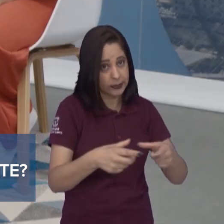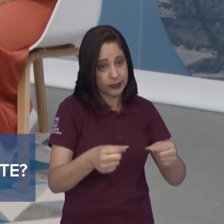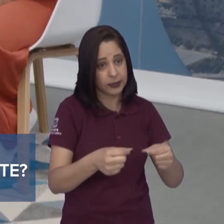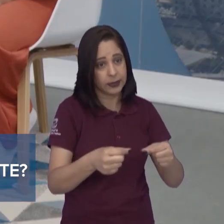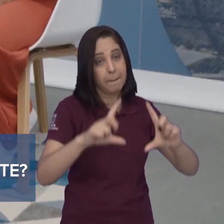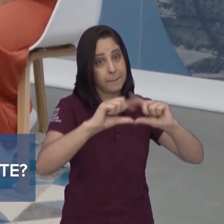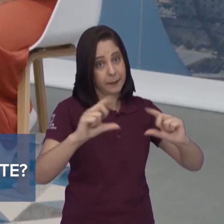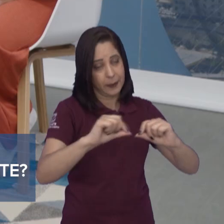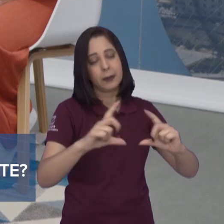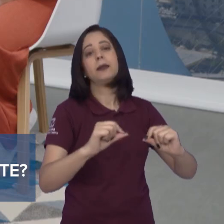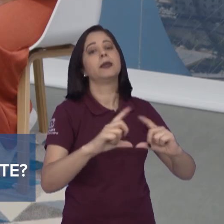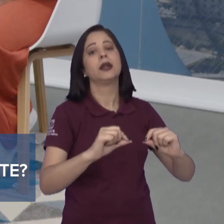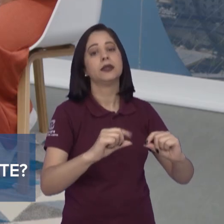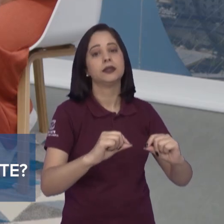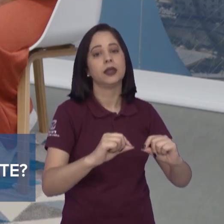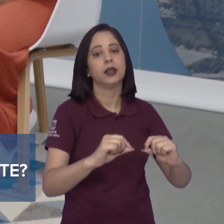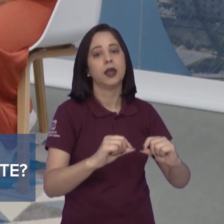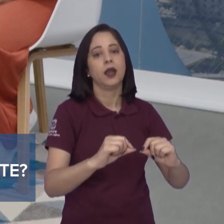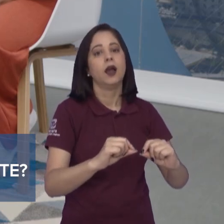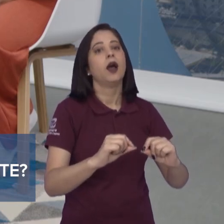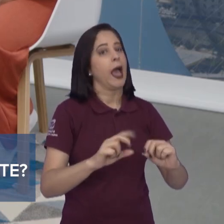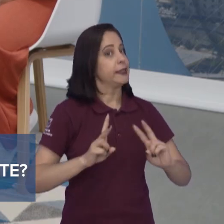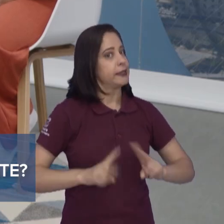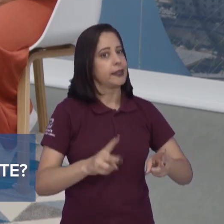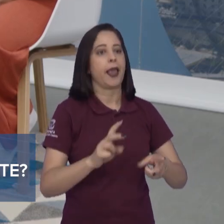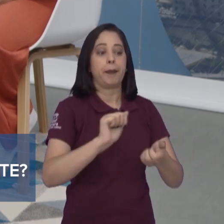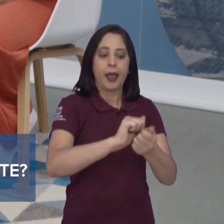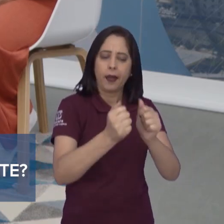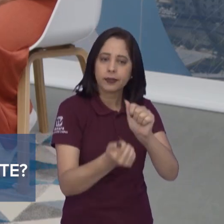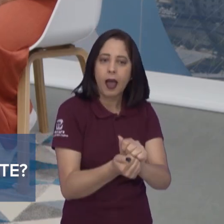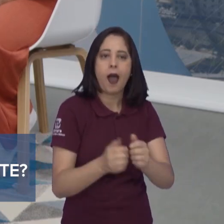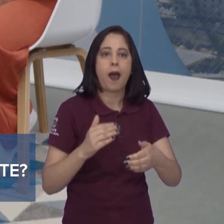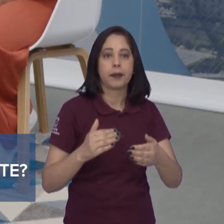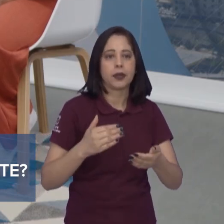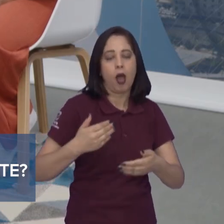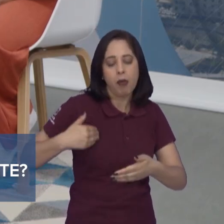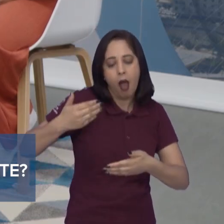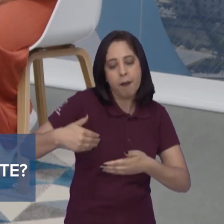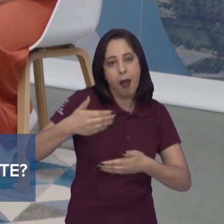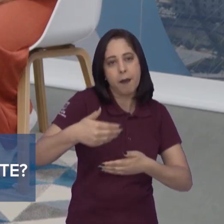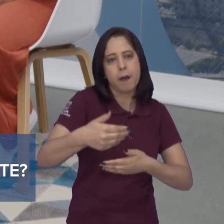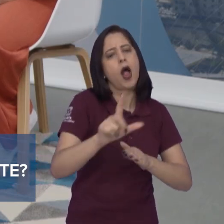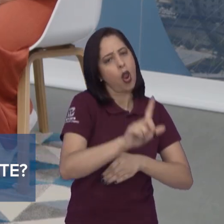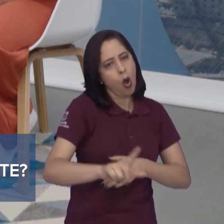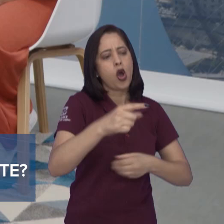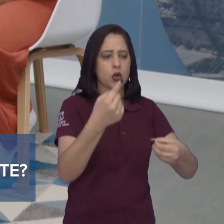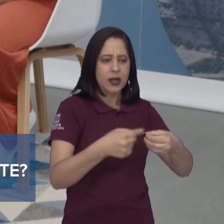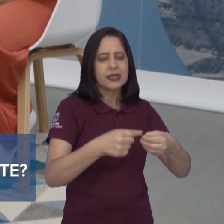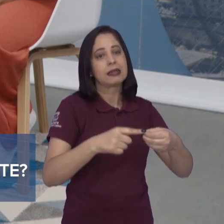conceito, também não é 0 ou 1, né? Vai mudando-se de acordo com o tempo também, né? Com as novas